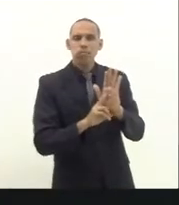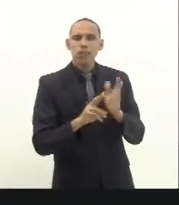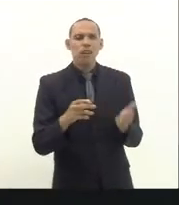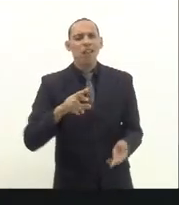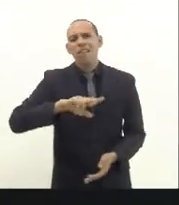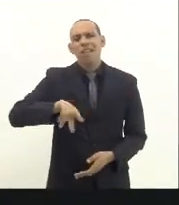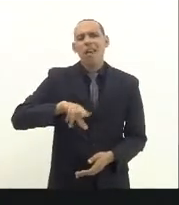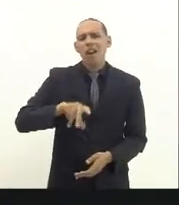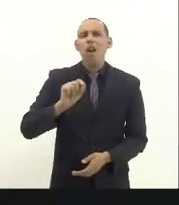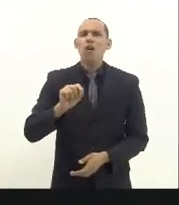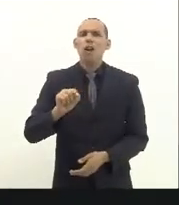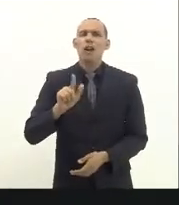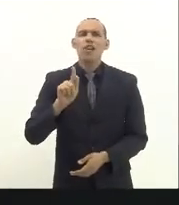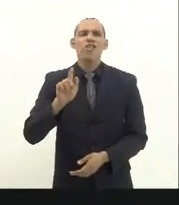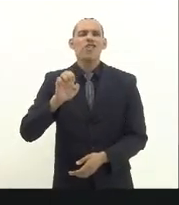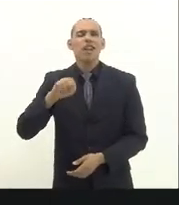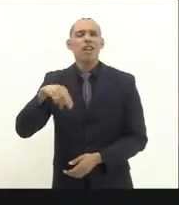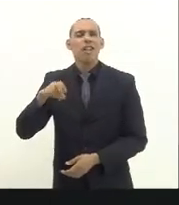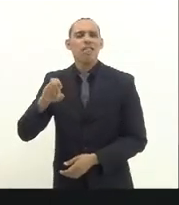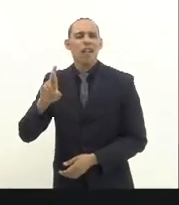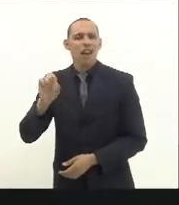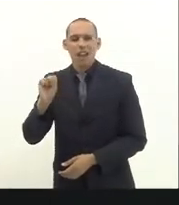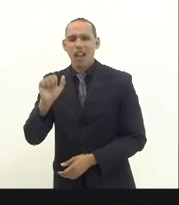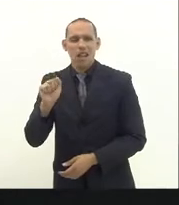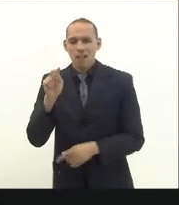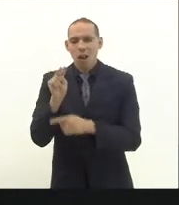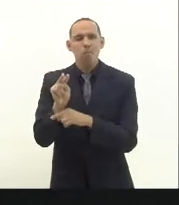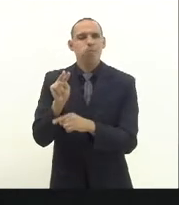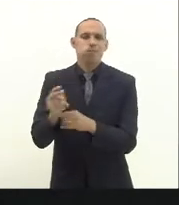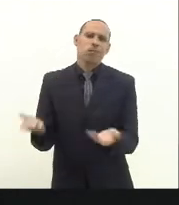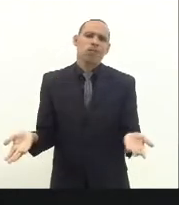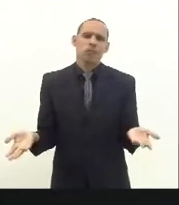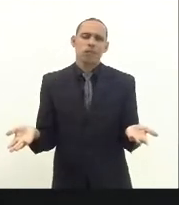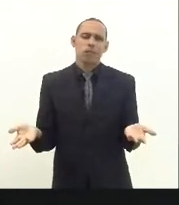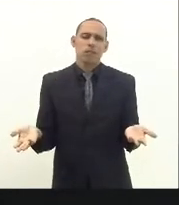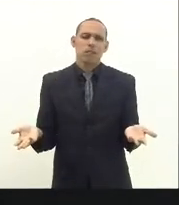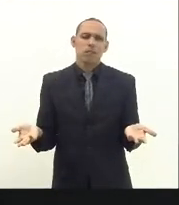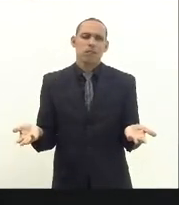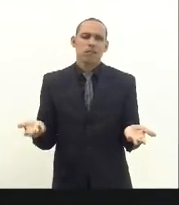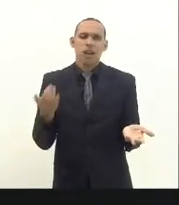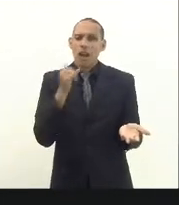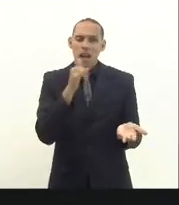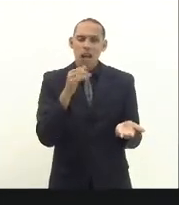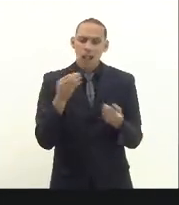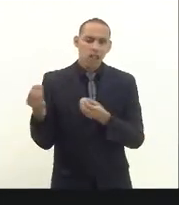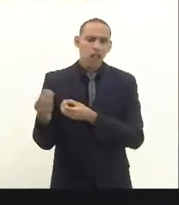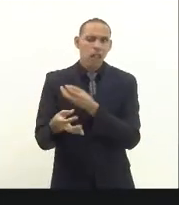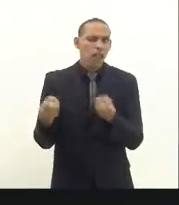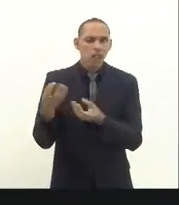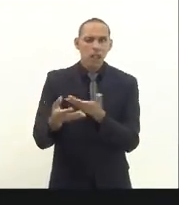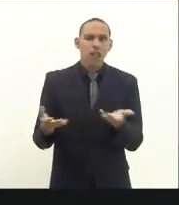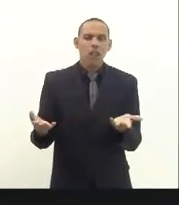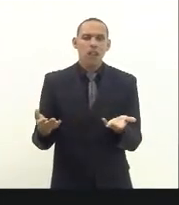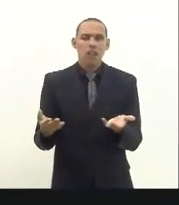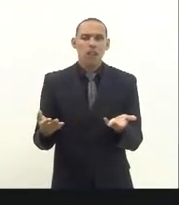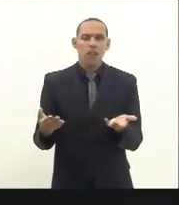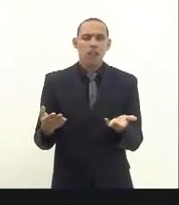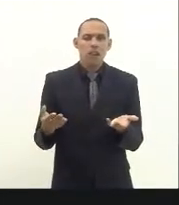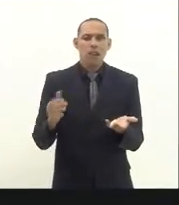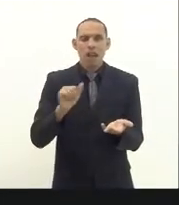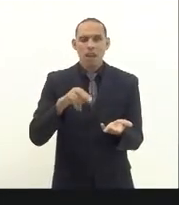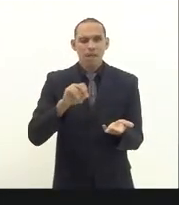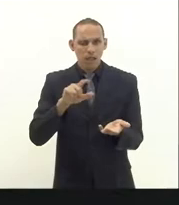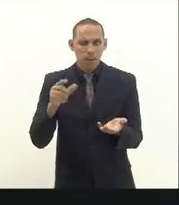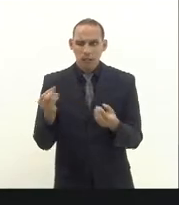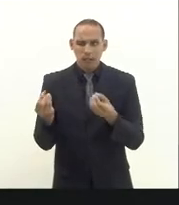não colocar a Generosa como fiscalizadora dessa concessão que foi dado anel que